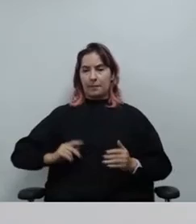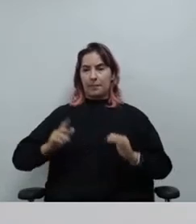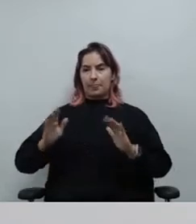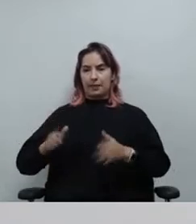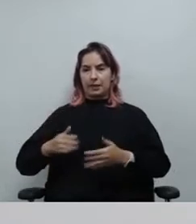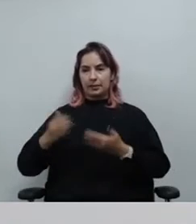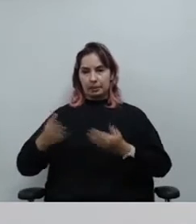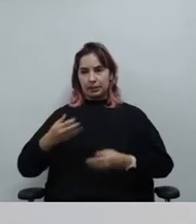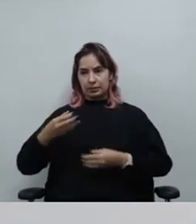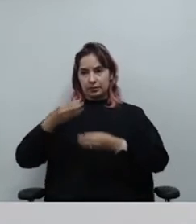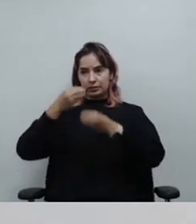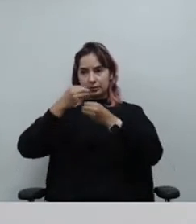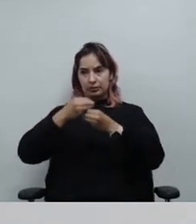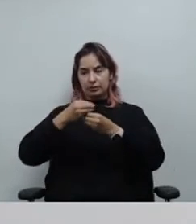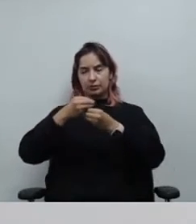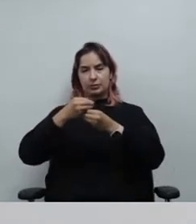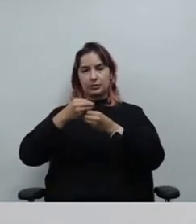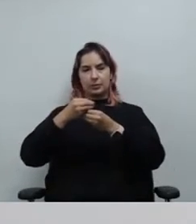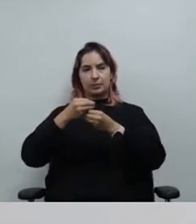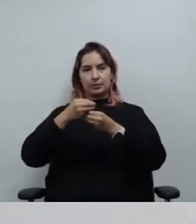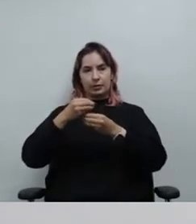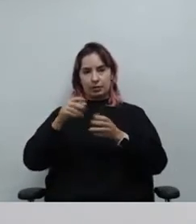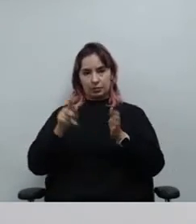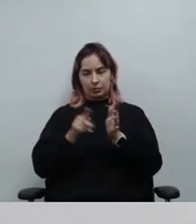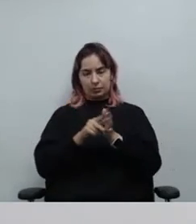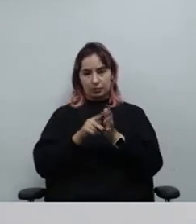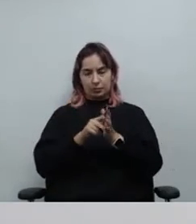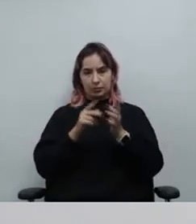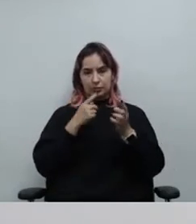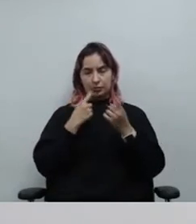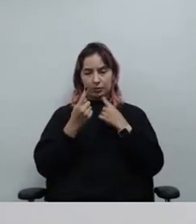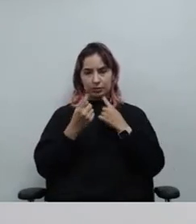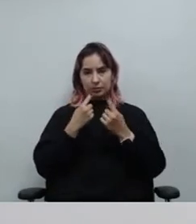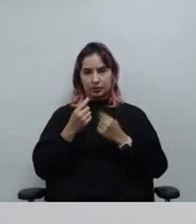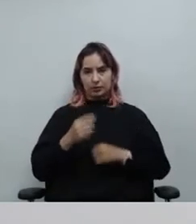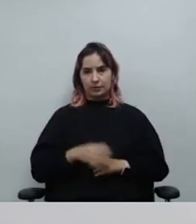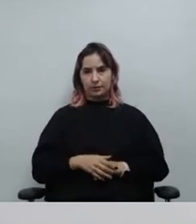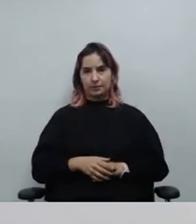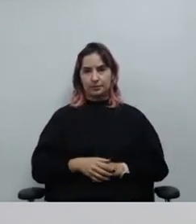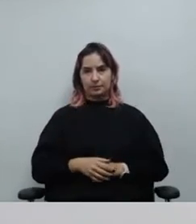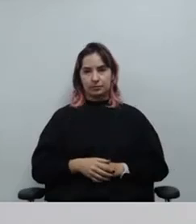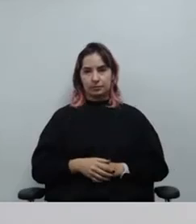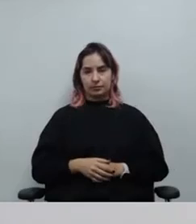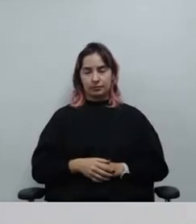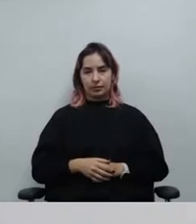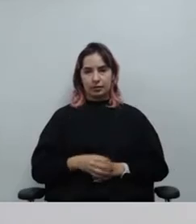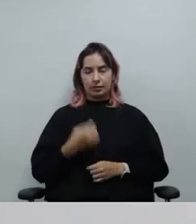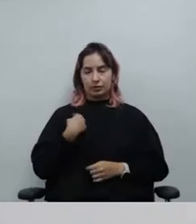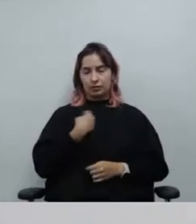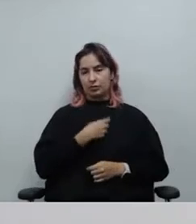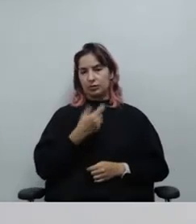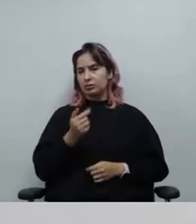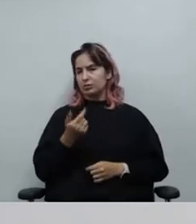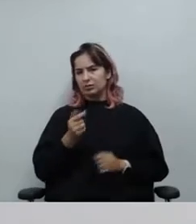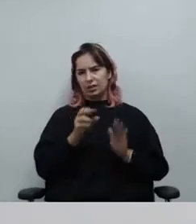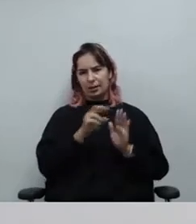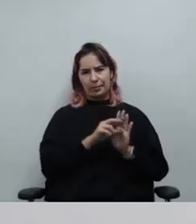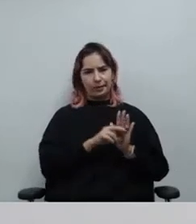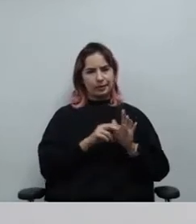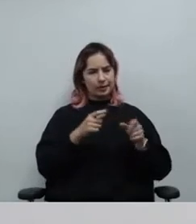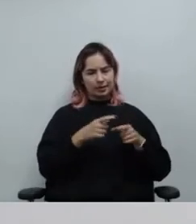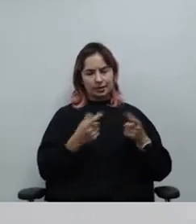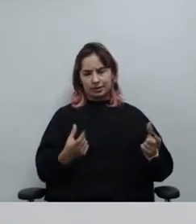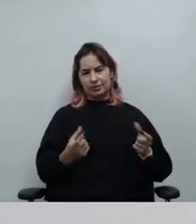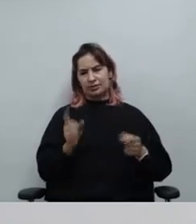manifestações contribuem enormemente para o debate. Em termos de segmento, conselheiros e conselheiras, a gente não tem uma pauta muito grande,